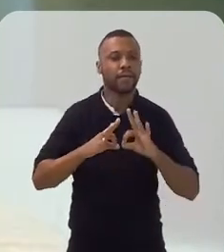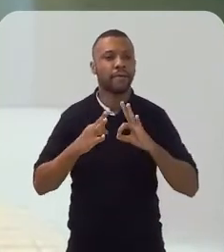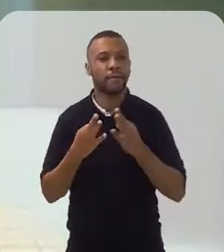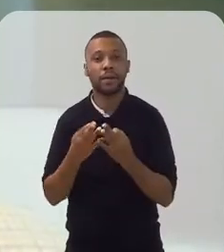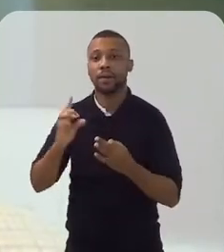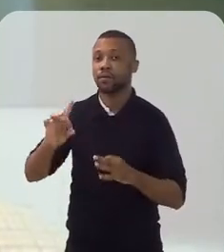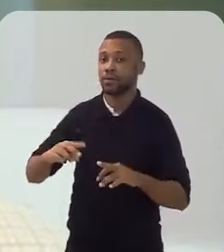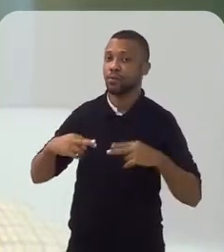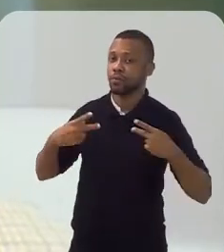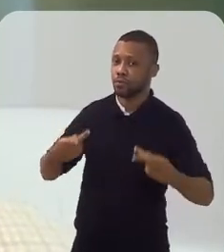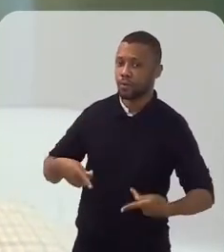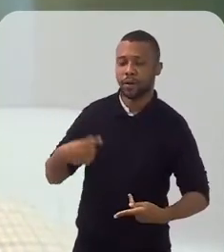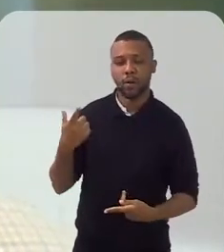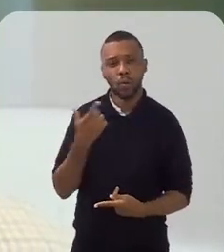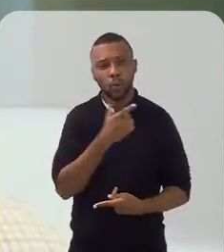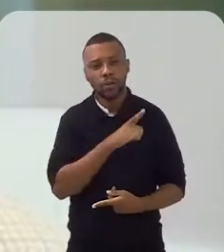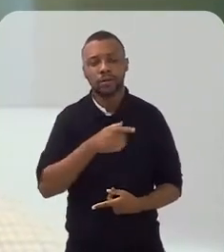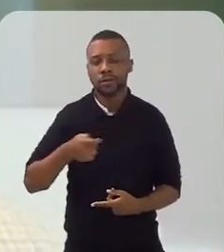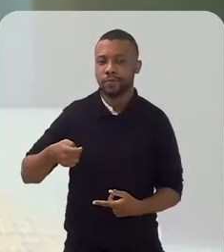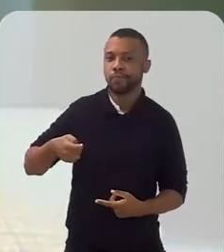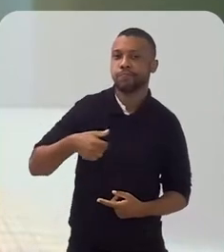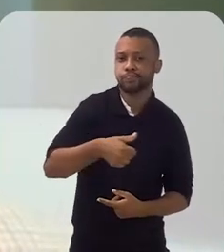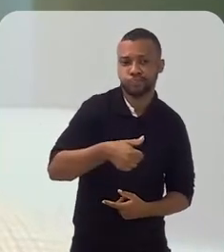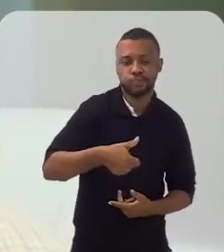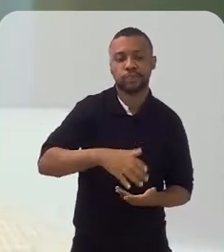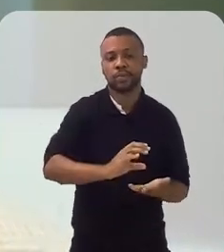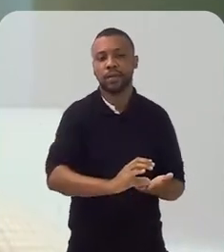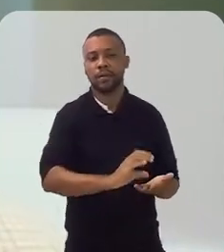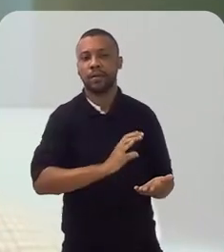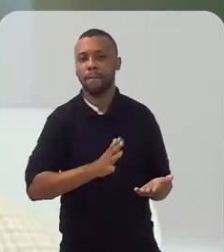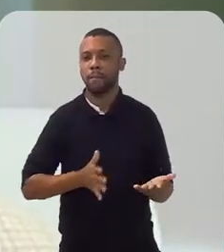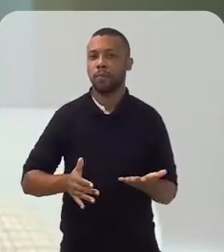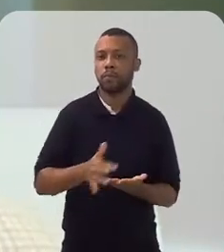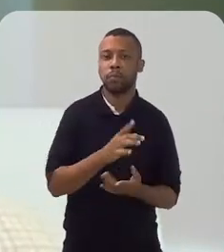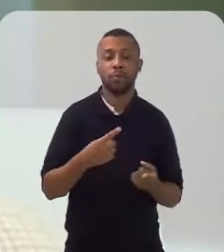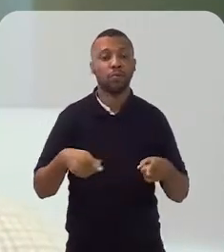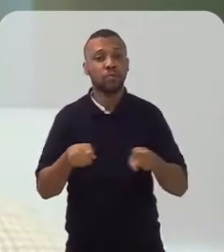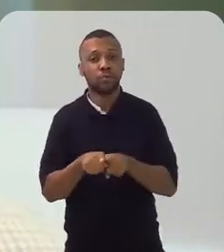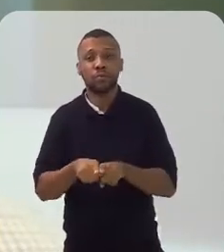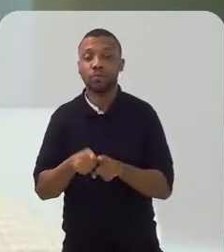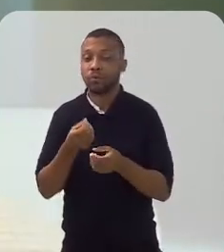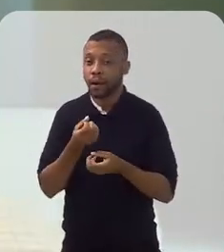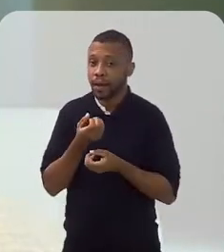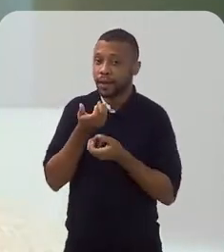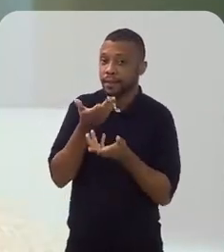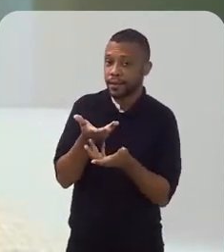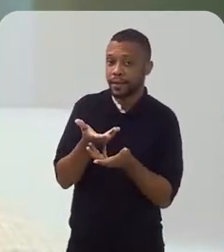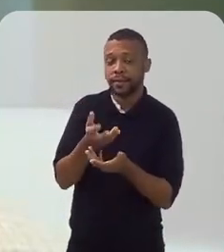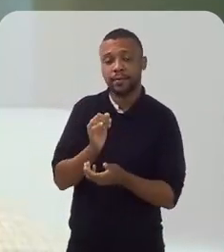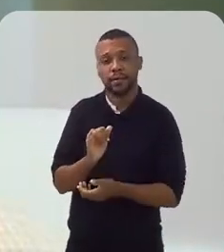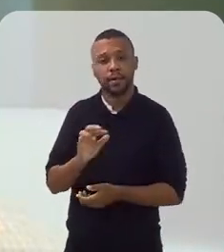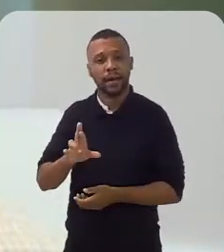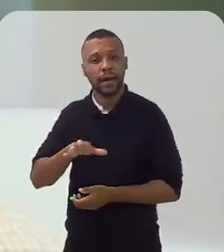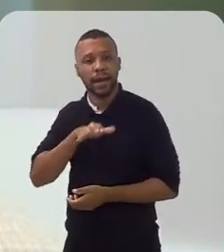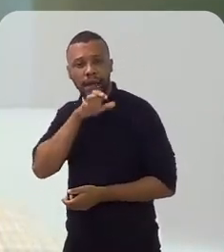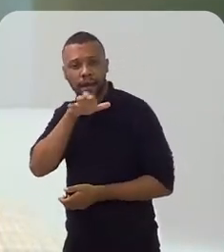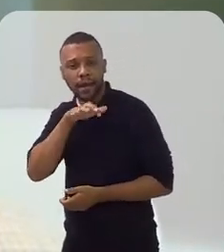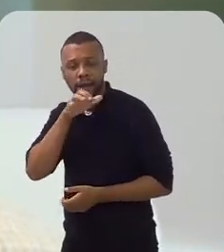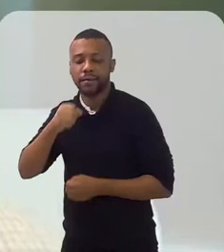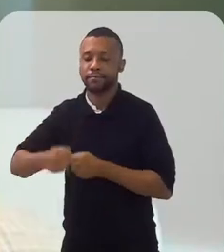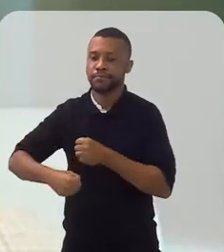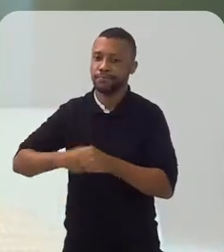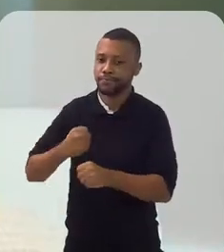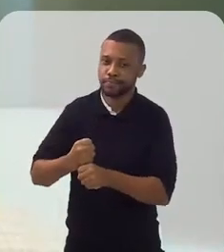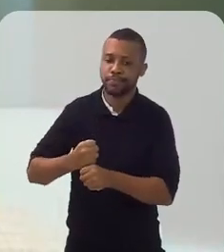que pudessem se beneficiar da captação desses recursos junto à declaração do imposto de renda, que